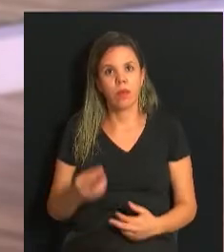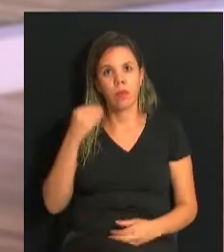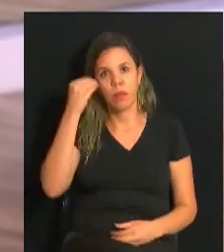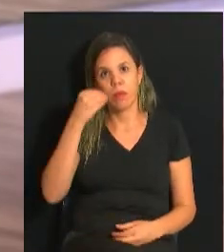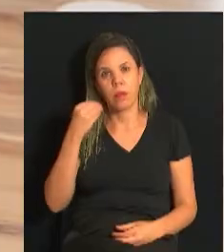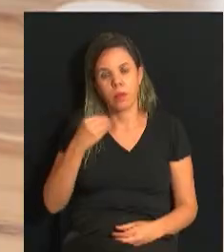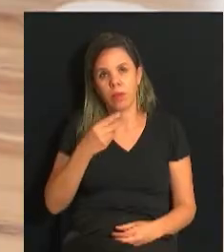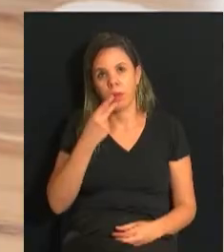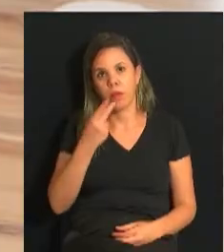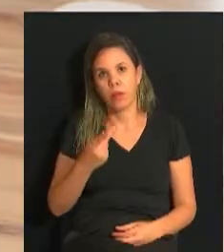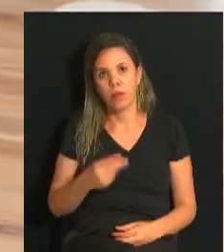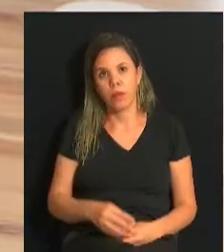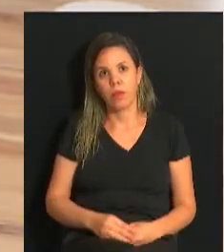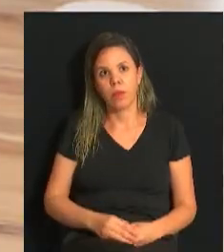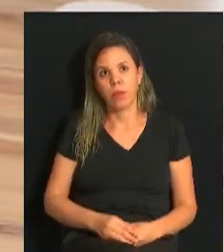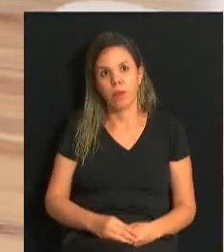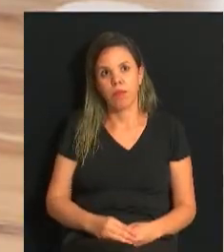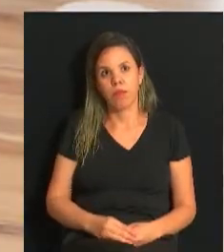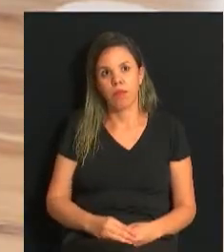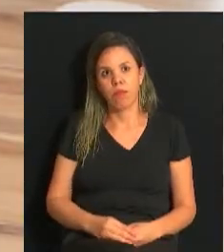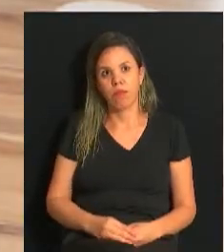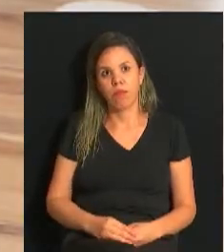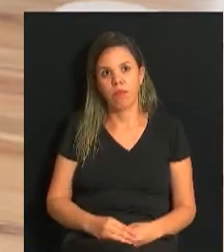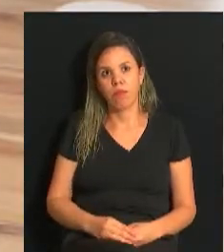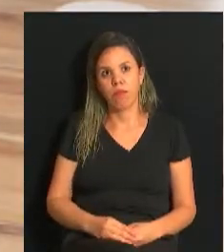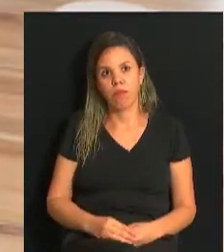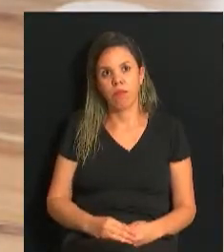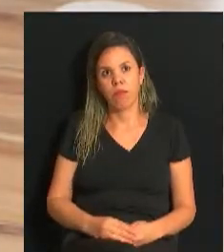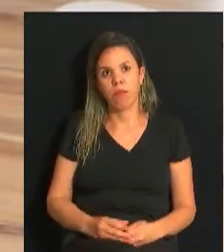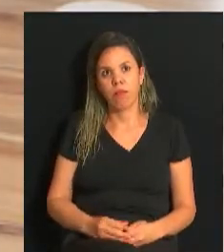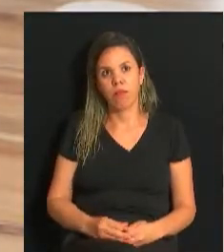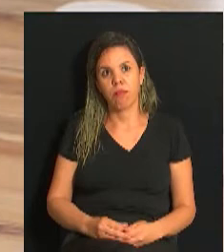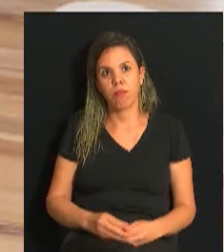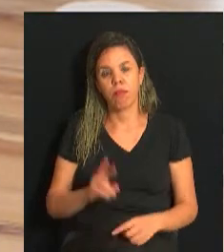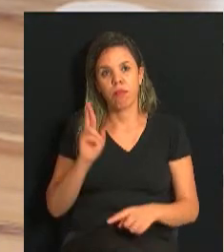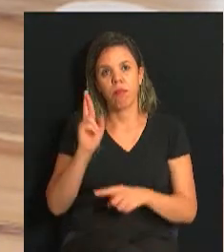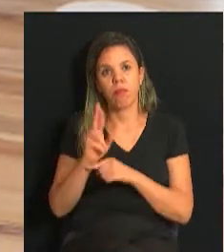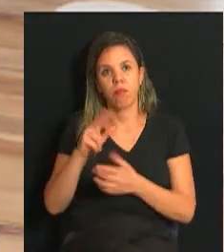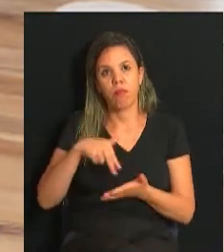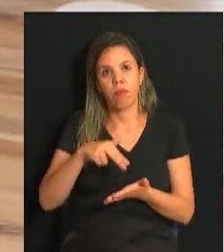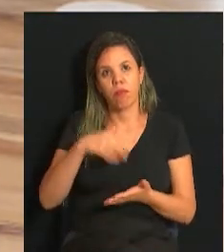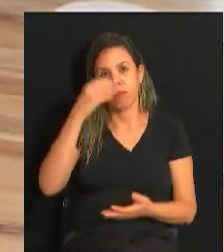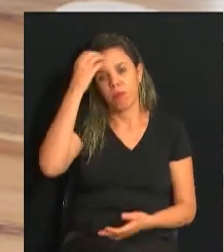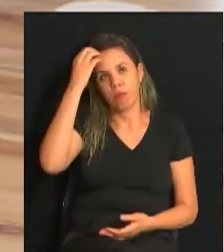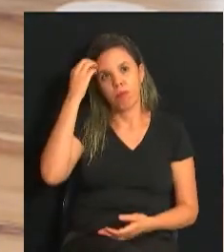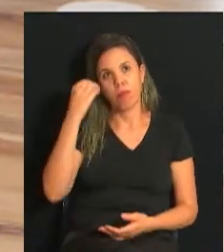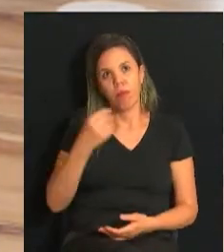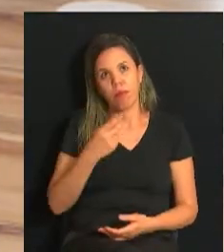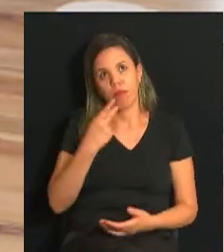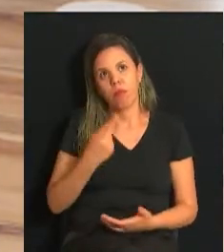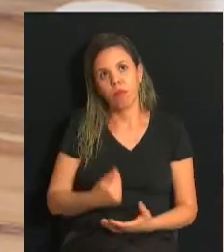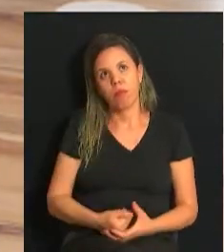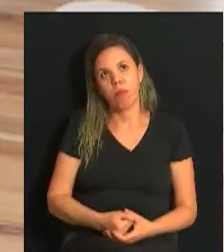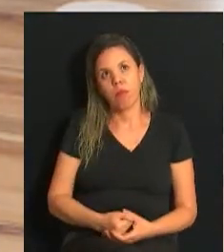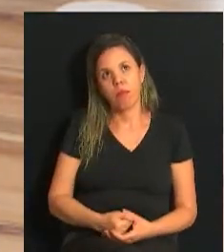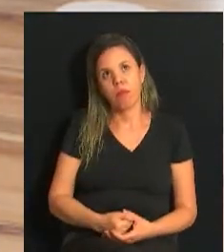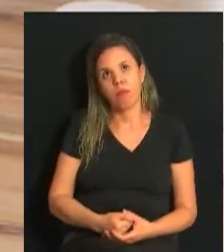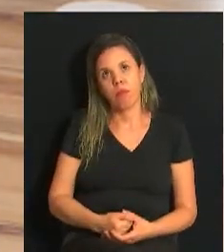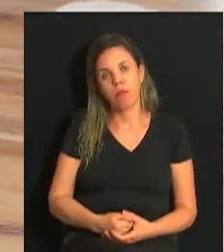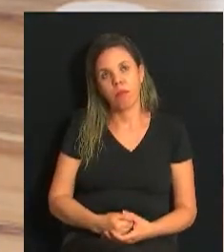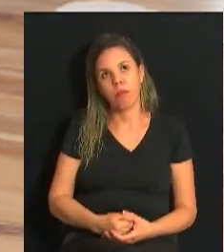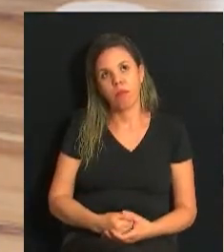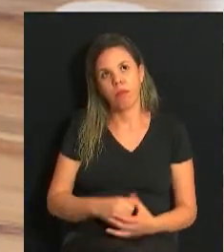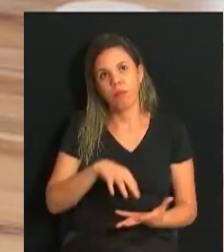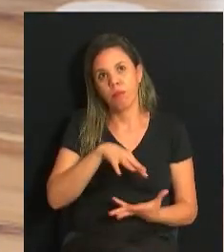puder sem fala o país referência em dança diferente no mundo dor de